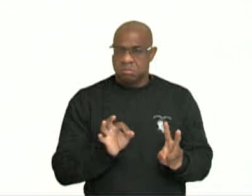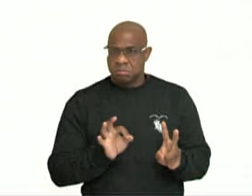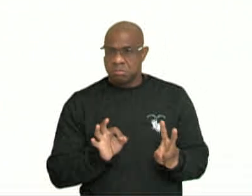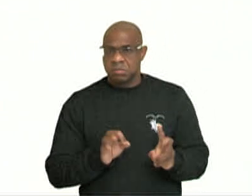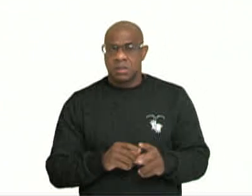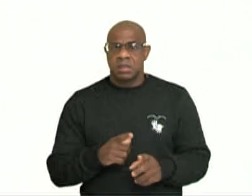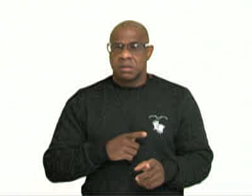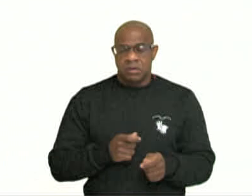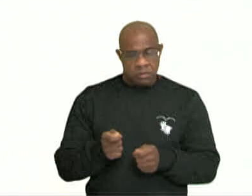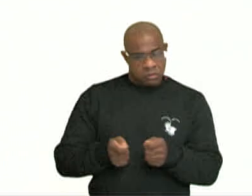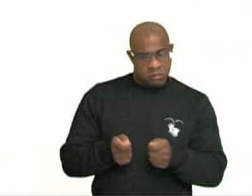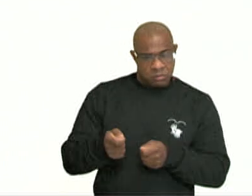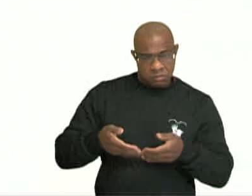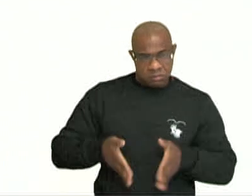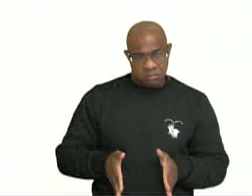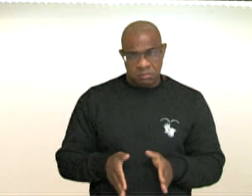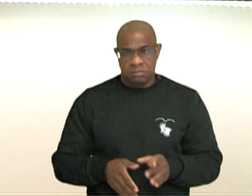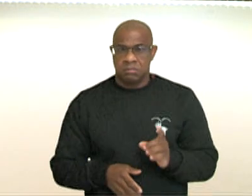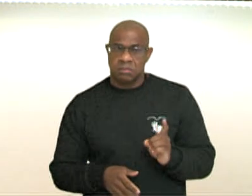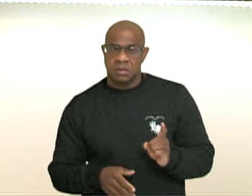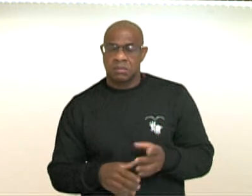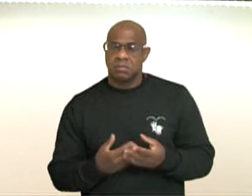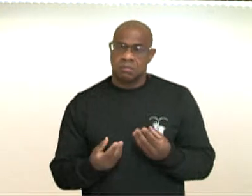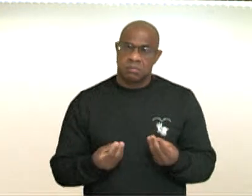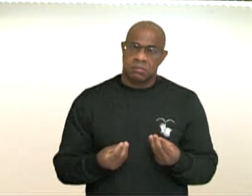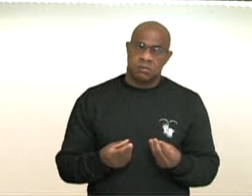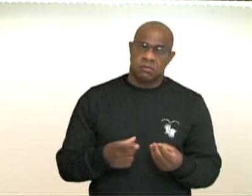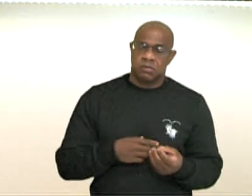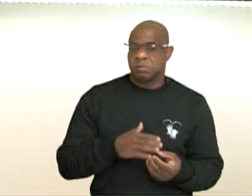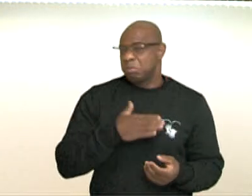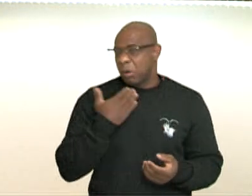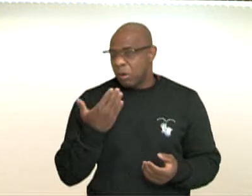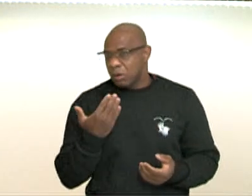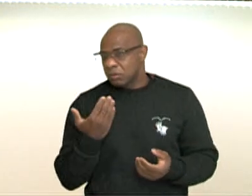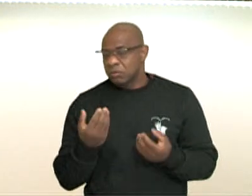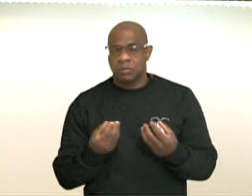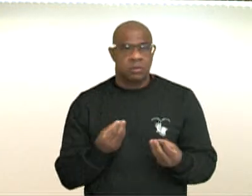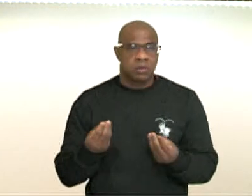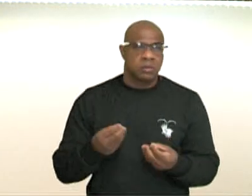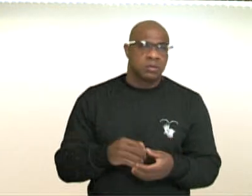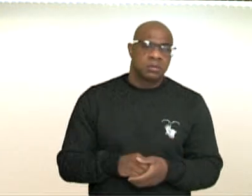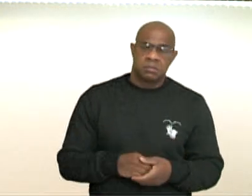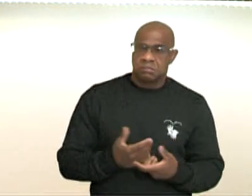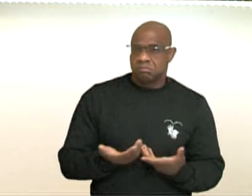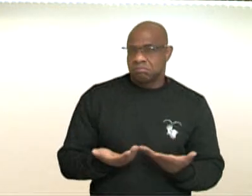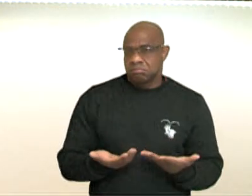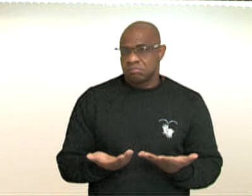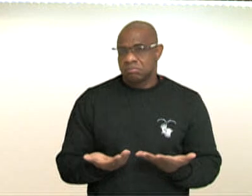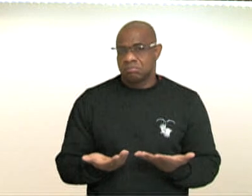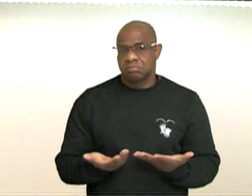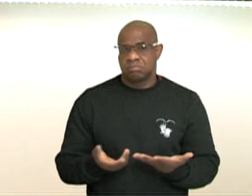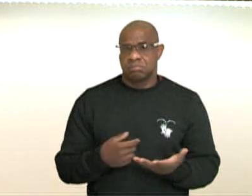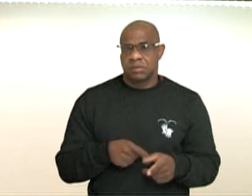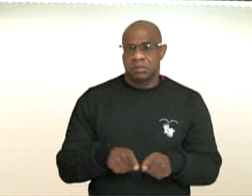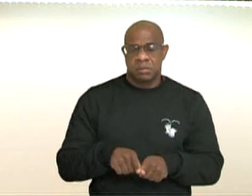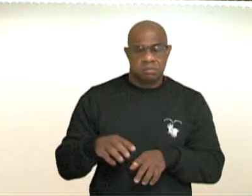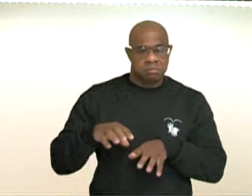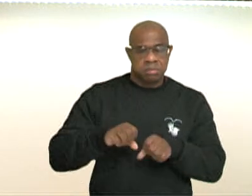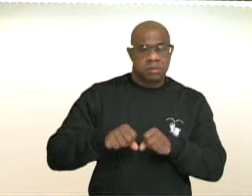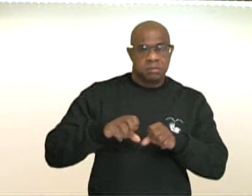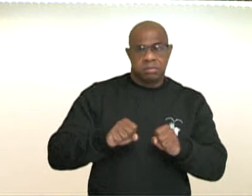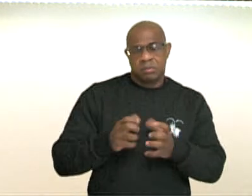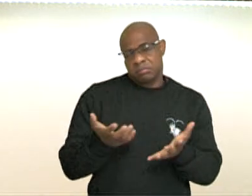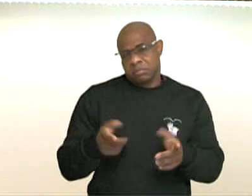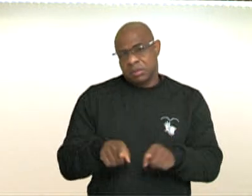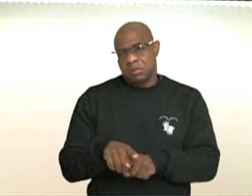tiveram controle de natalidade? Letra D, foram assassinados? Questão da colonização portuguesa, o